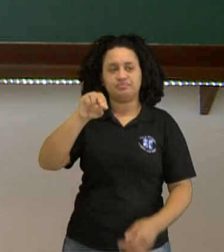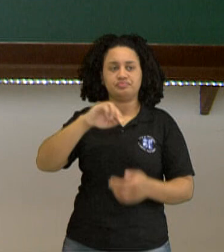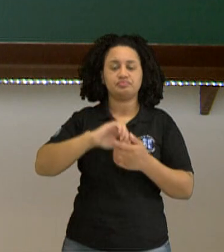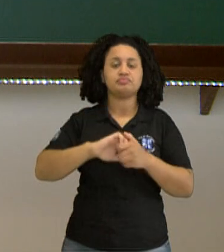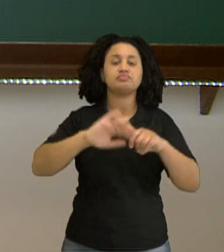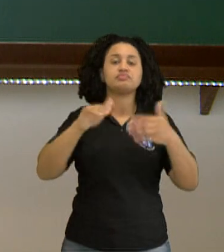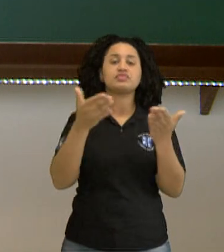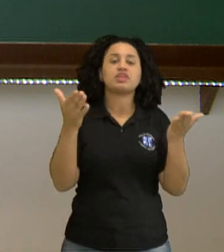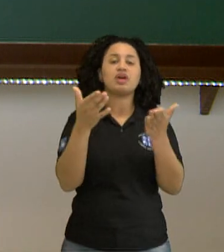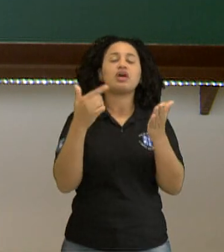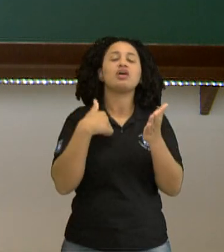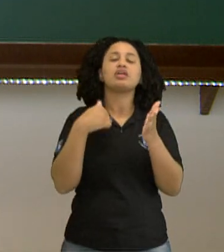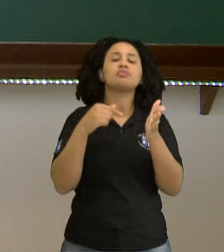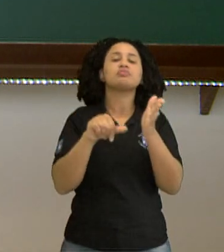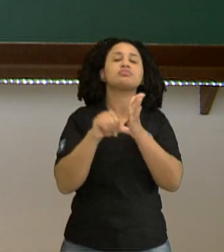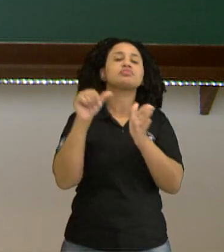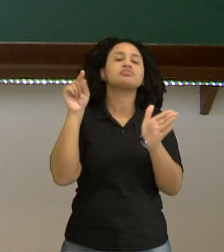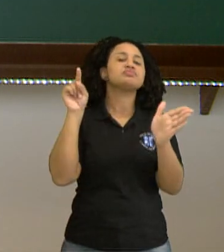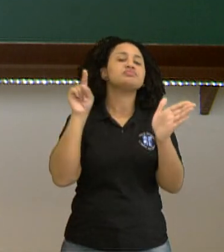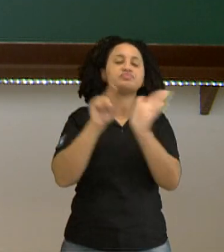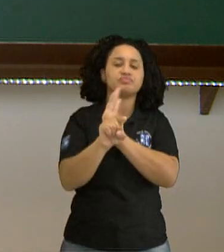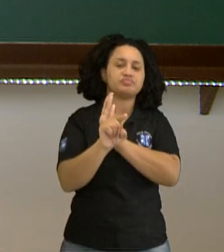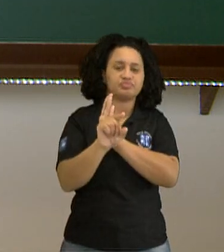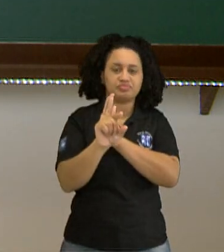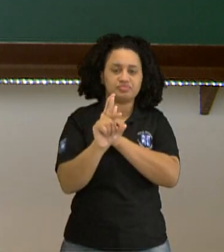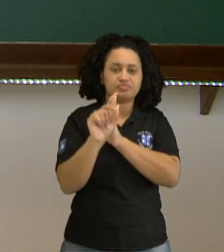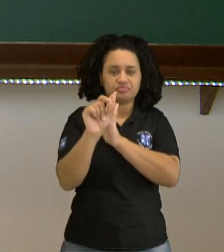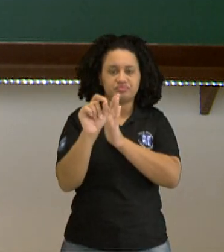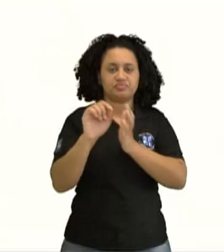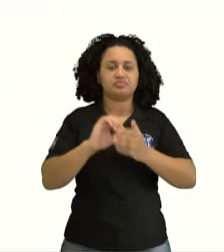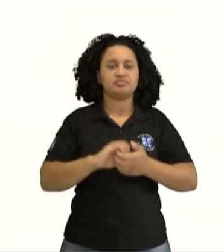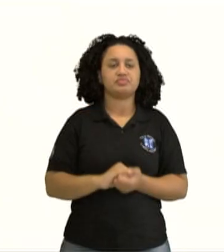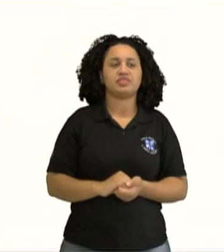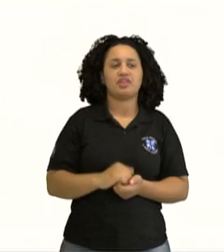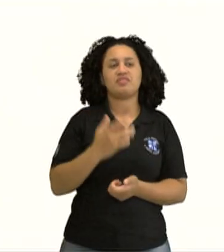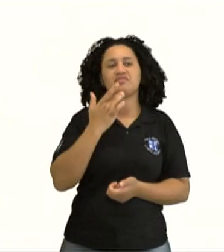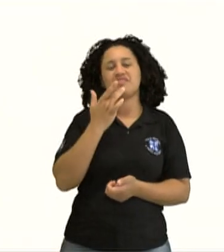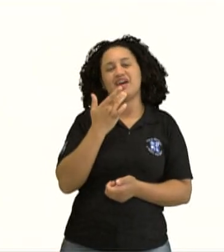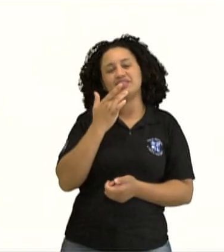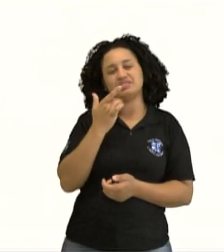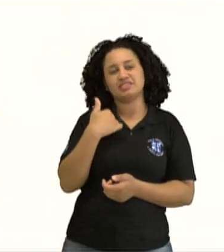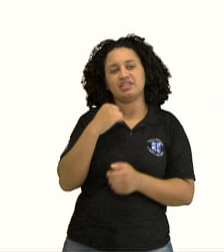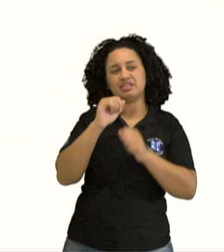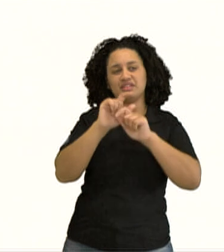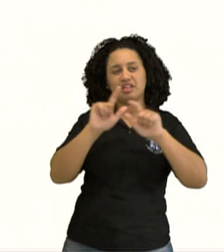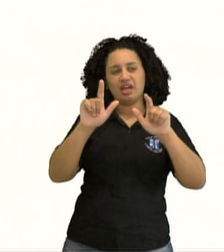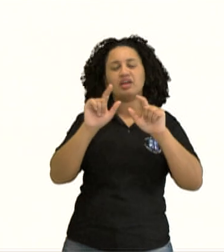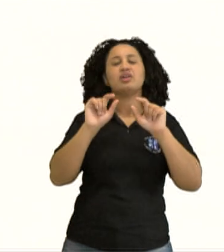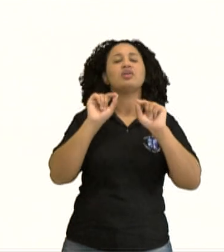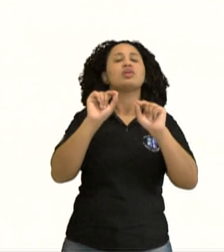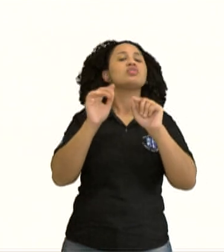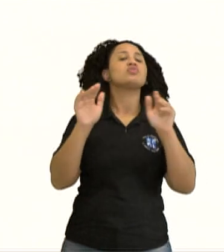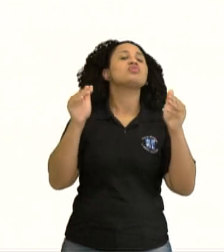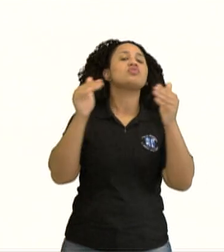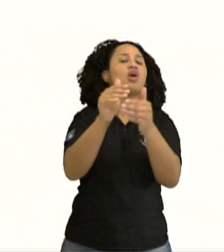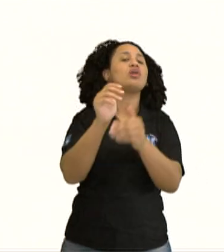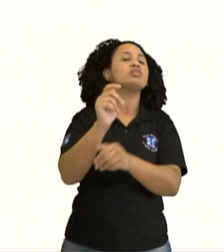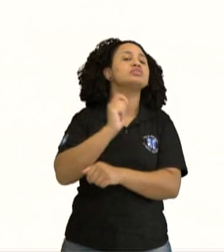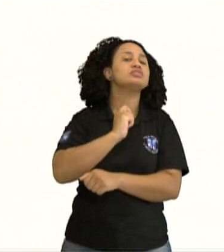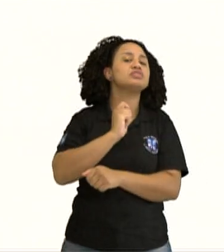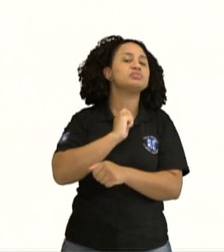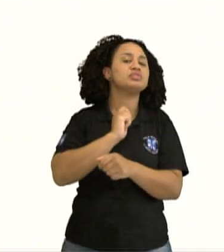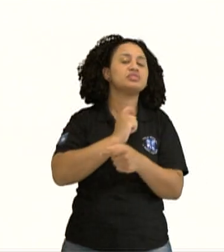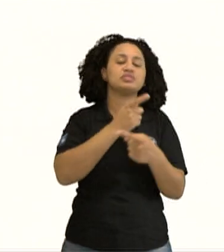Vamos então responder aí nessa primeira questão, tranquilinha essa, né? Qual é o foco da